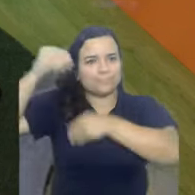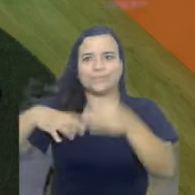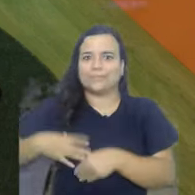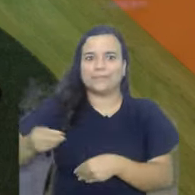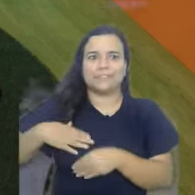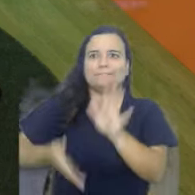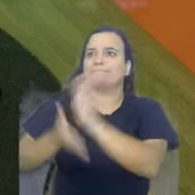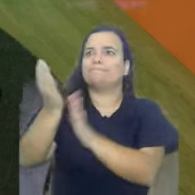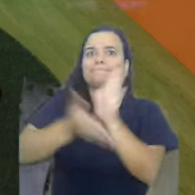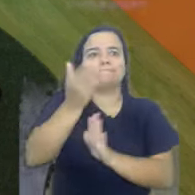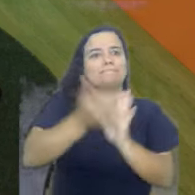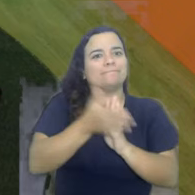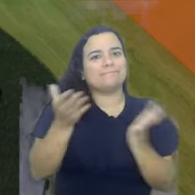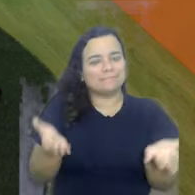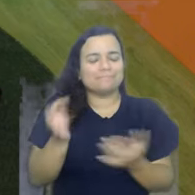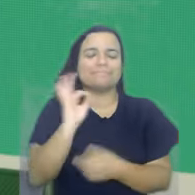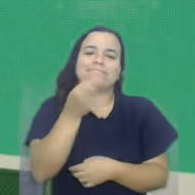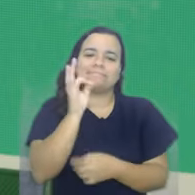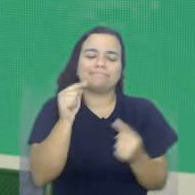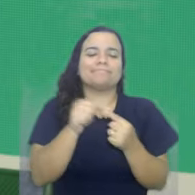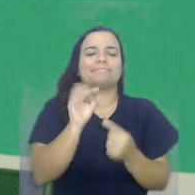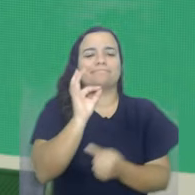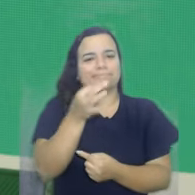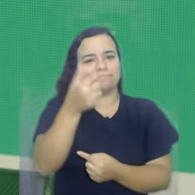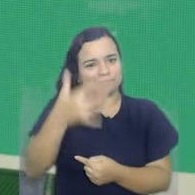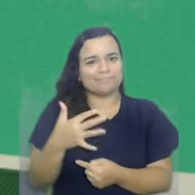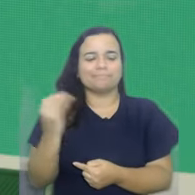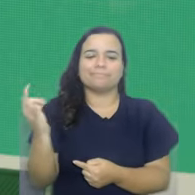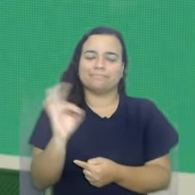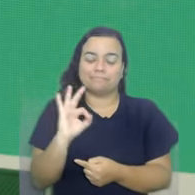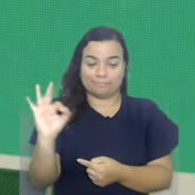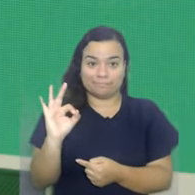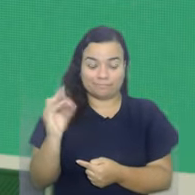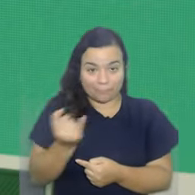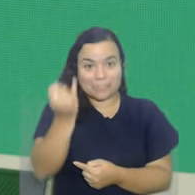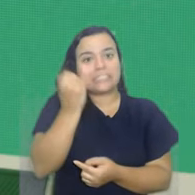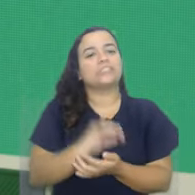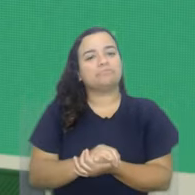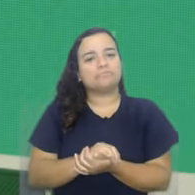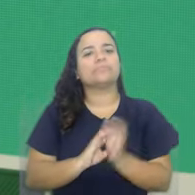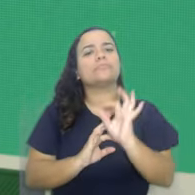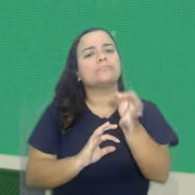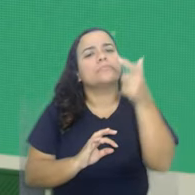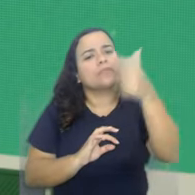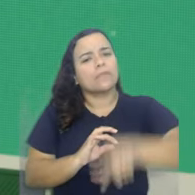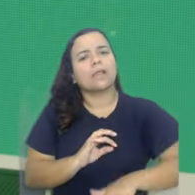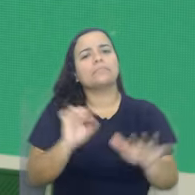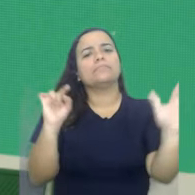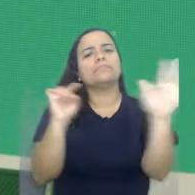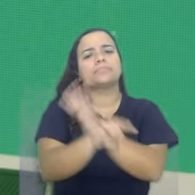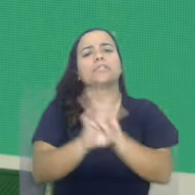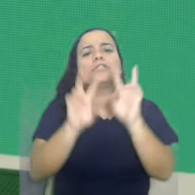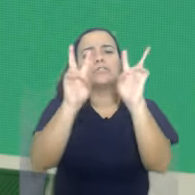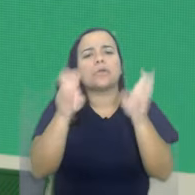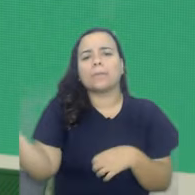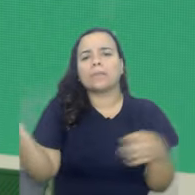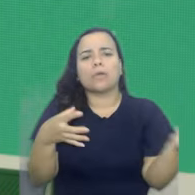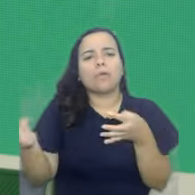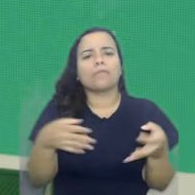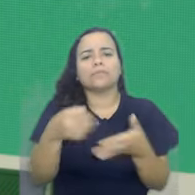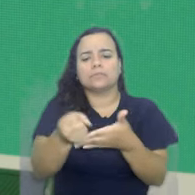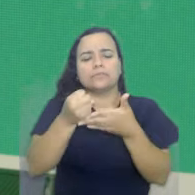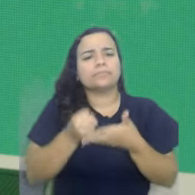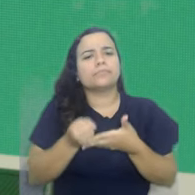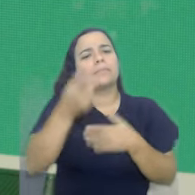aí um pouco dessa inovação também zenato além dessas eh dessas inovações que a gente comentou O que mais que você citaria aí